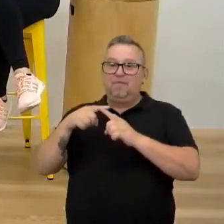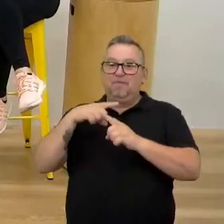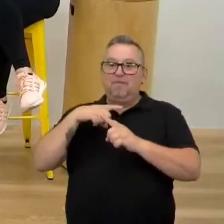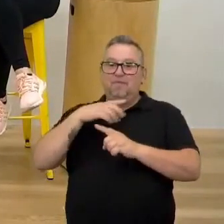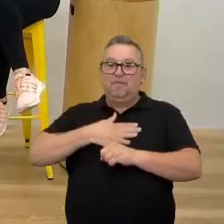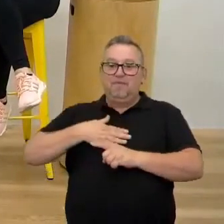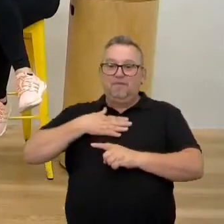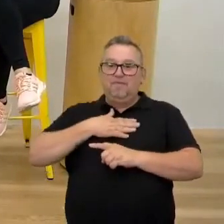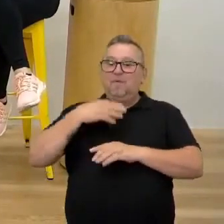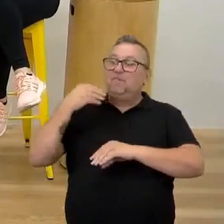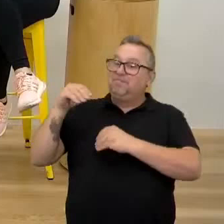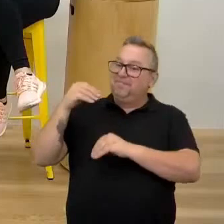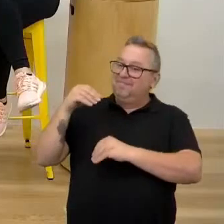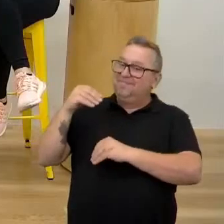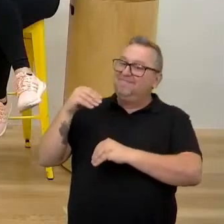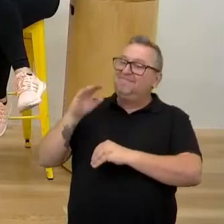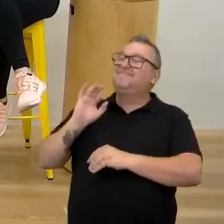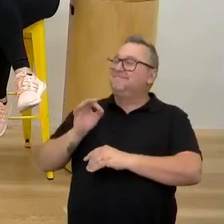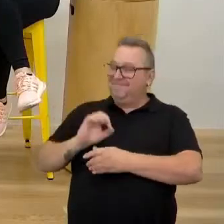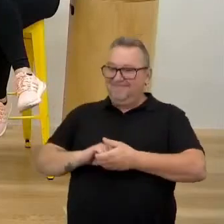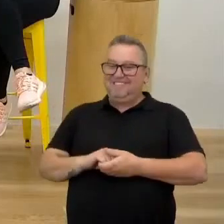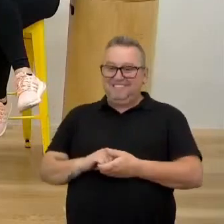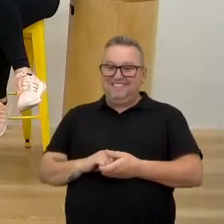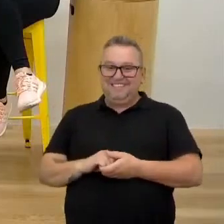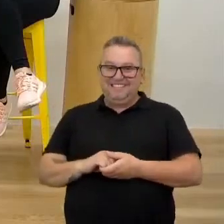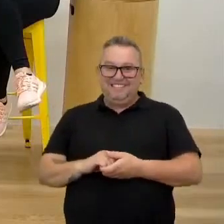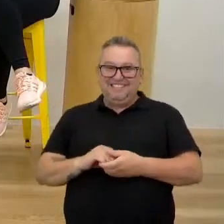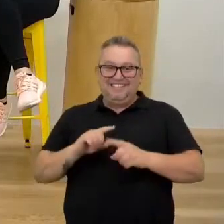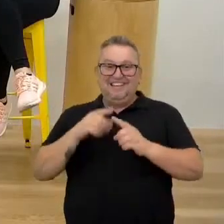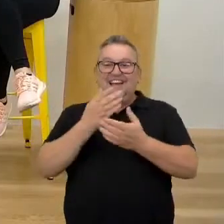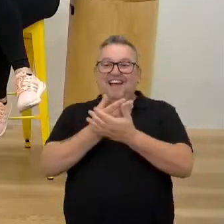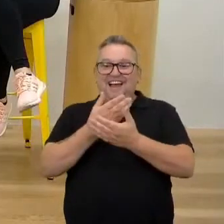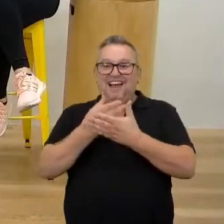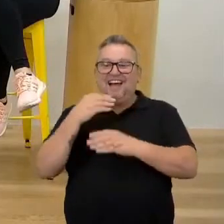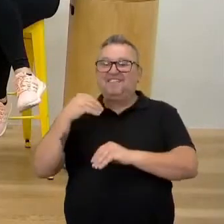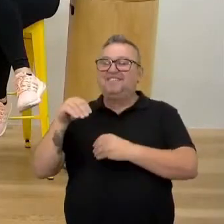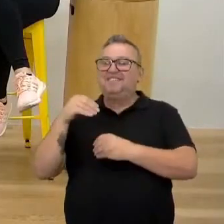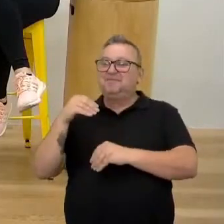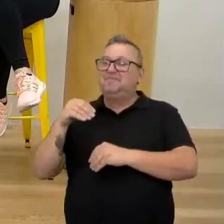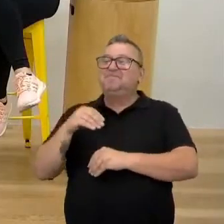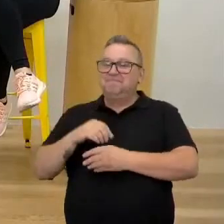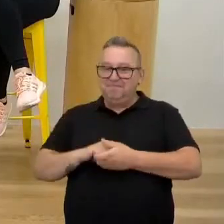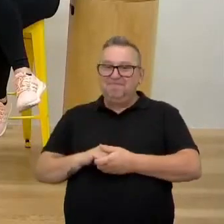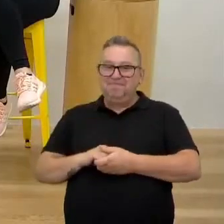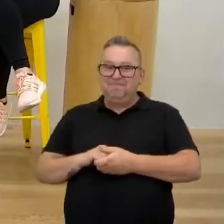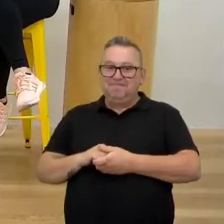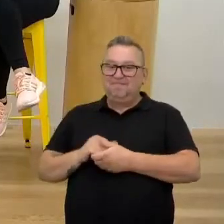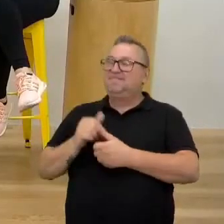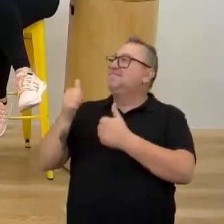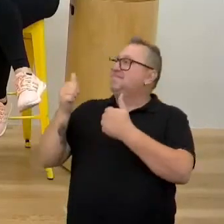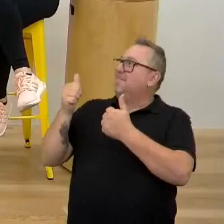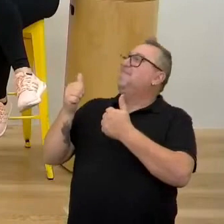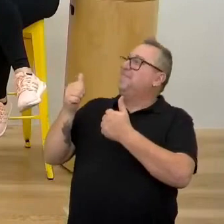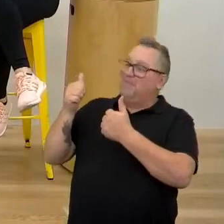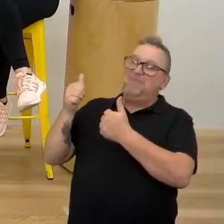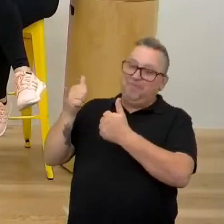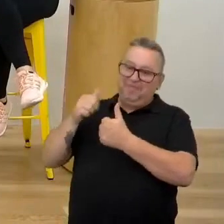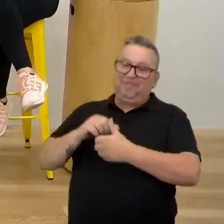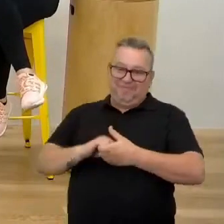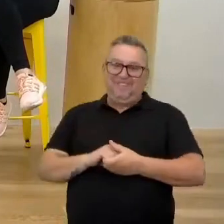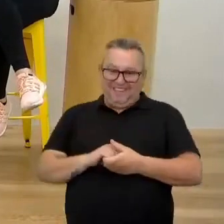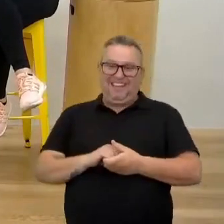participar dos memes. É verdade. Aliás, ele podia dar uma aula só de memes, né? Assim, como fazer o meme, ia ser